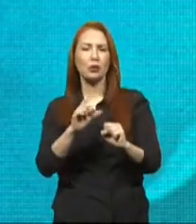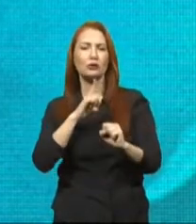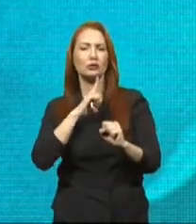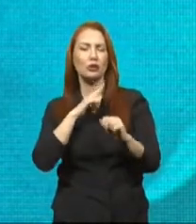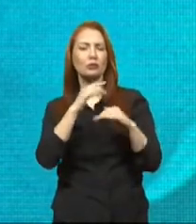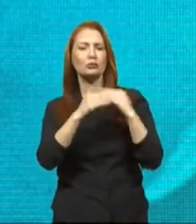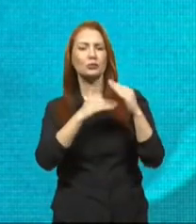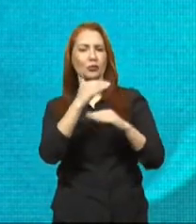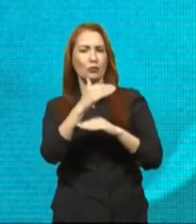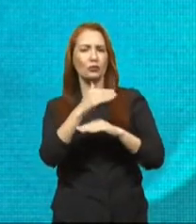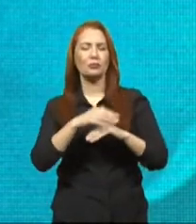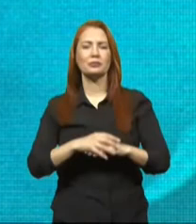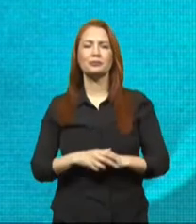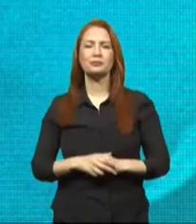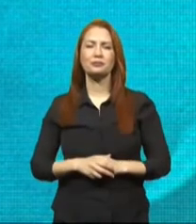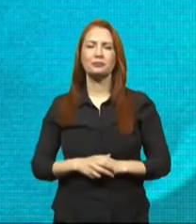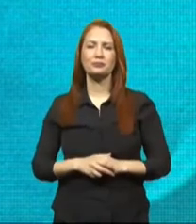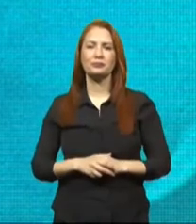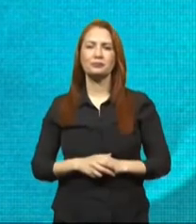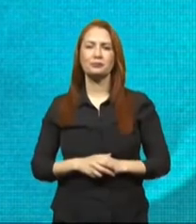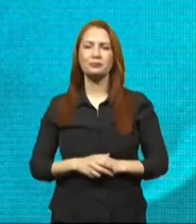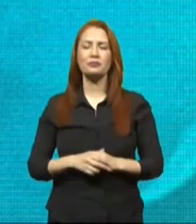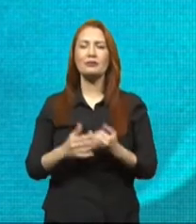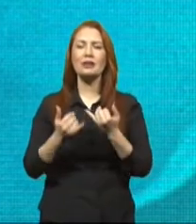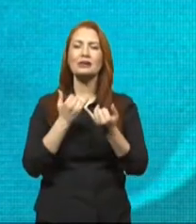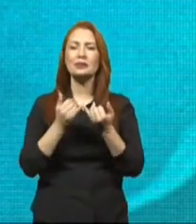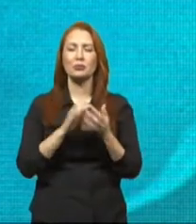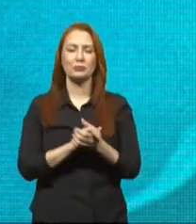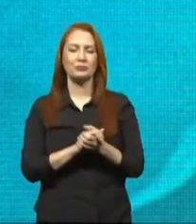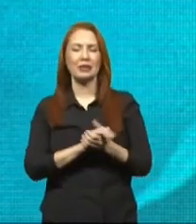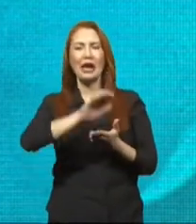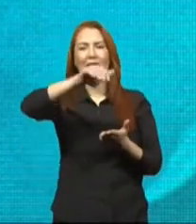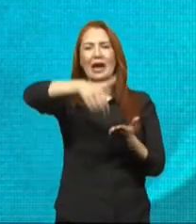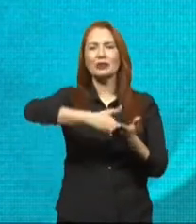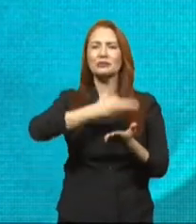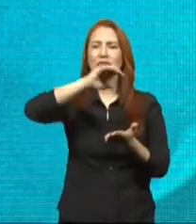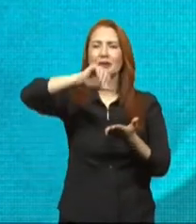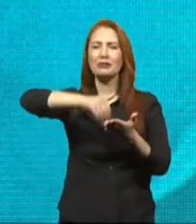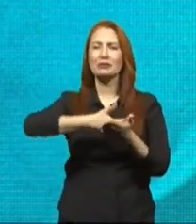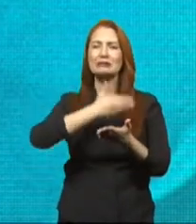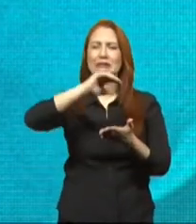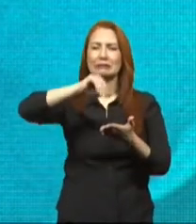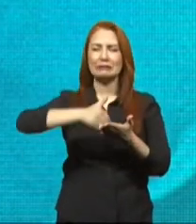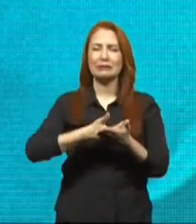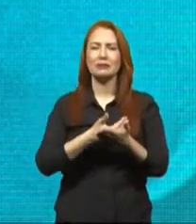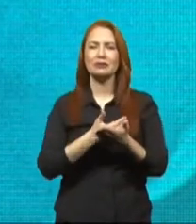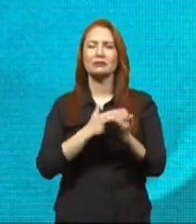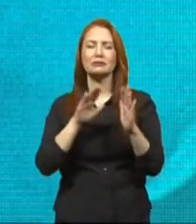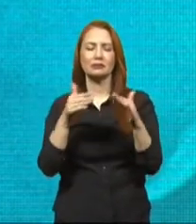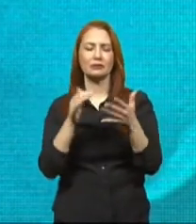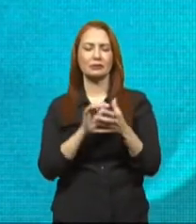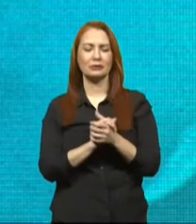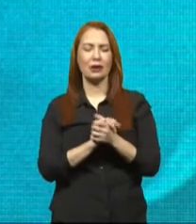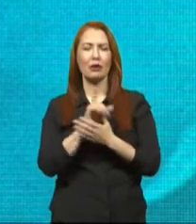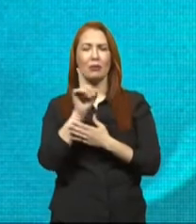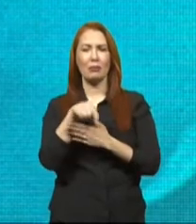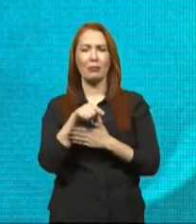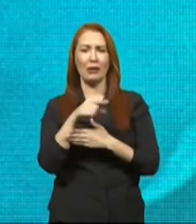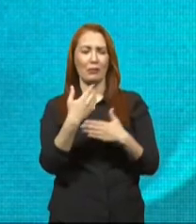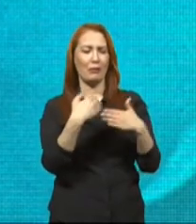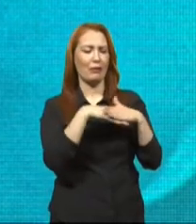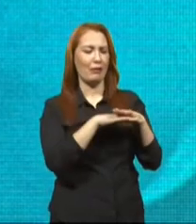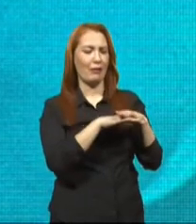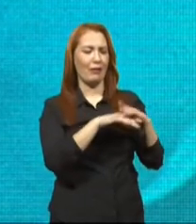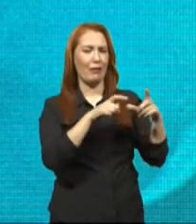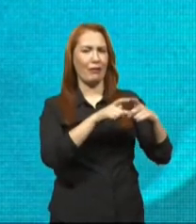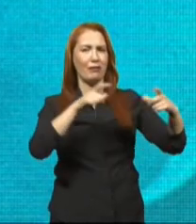até menores, né? Porque, por exemplo, uma retroescavadeira, ela ocupa um espaço relativamente grande. E a gente vê também cooperativas dentro